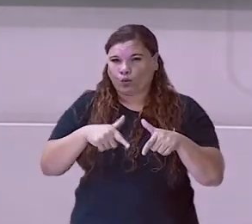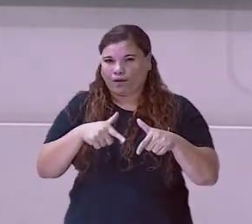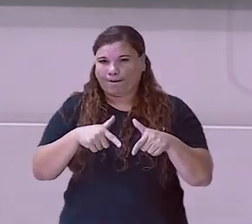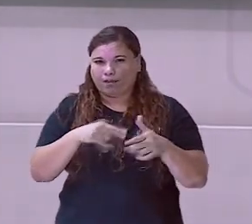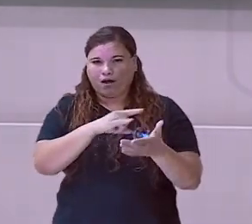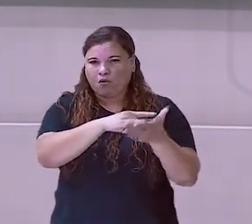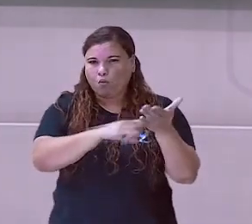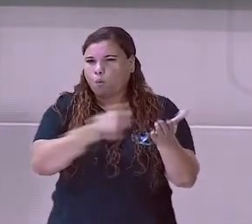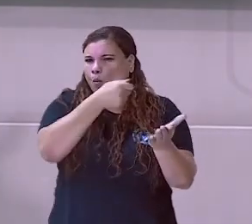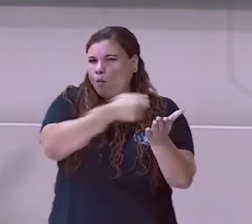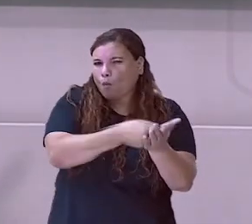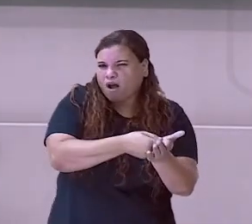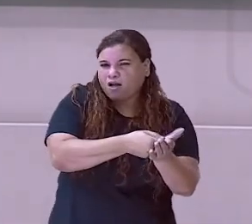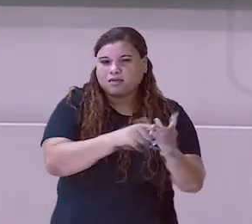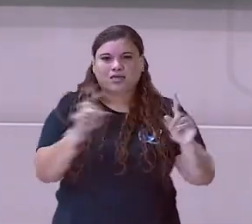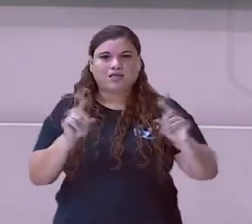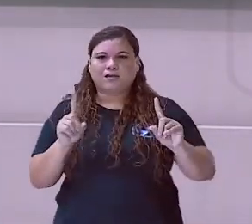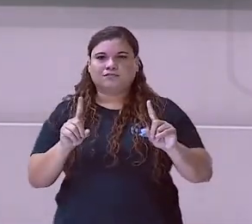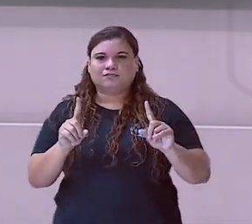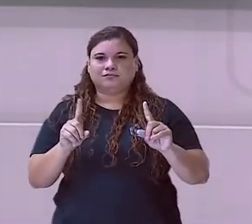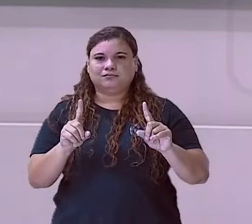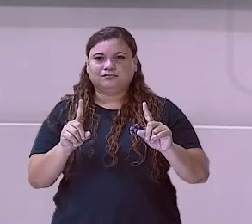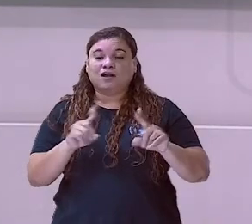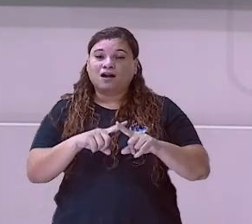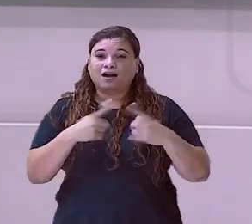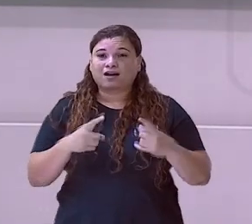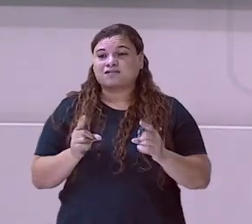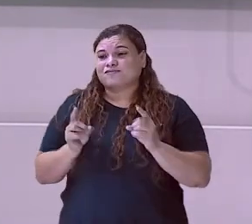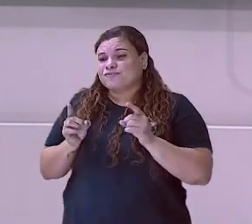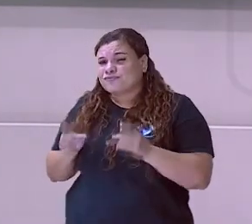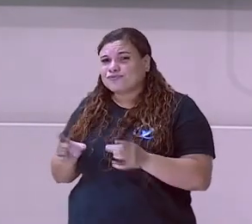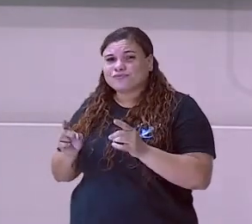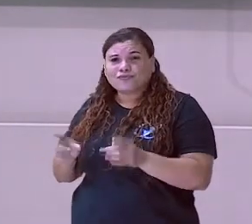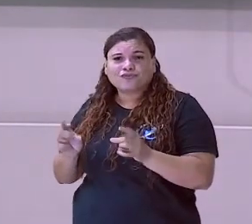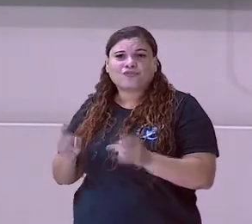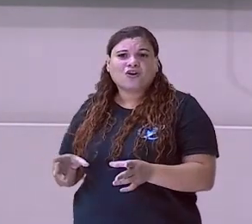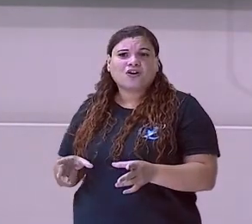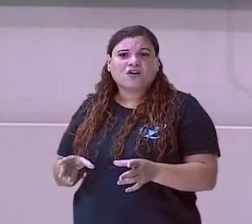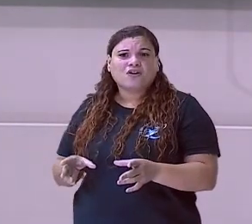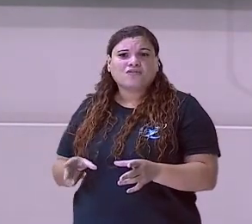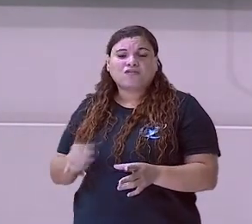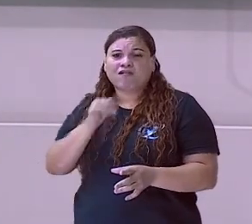que vende sem nenhum registro, que não tira nota